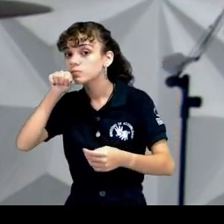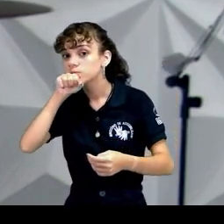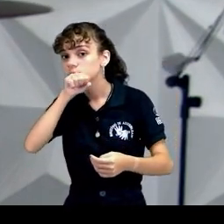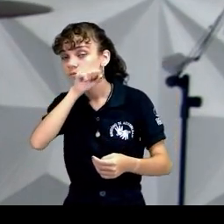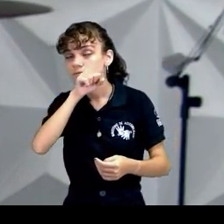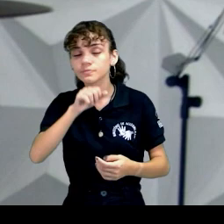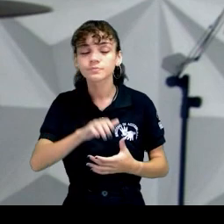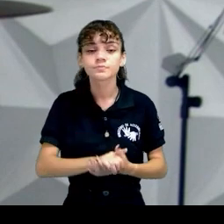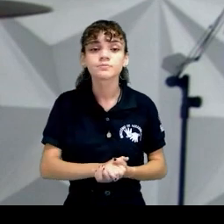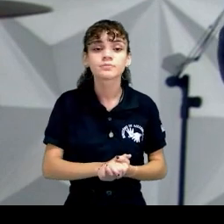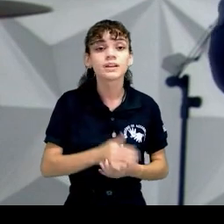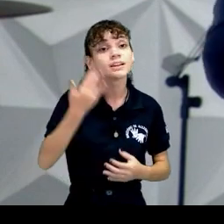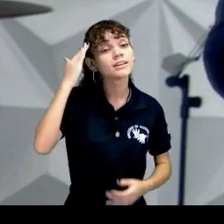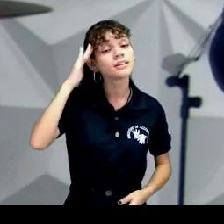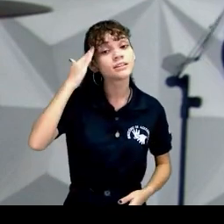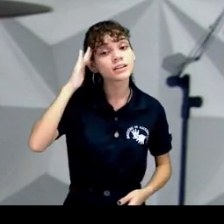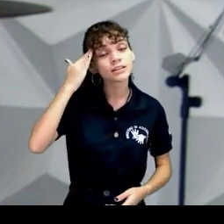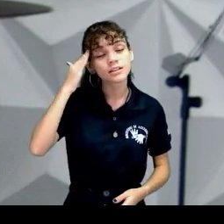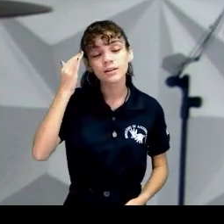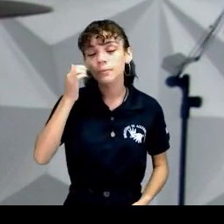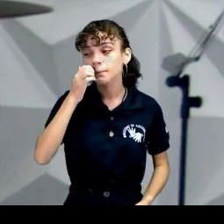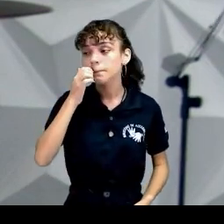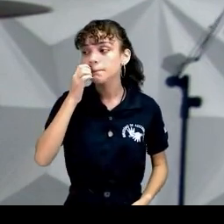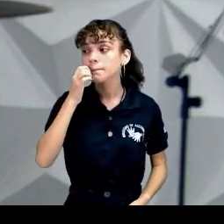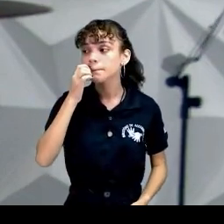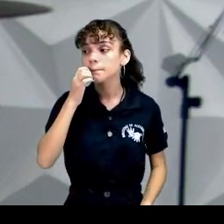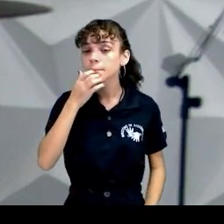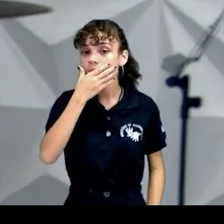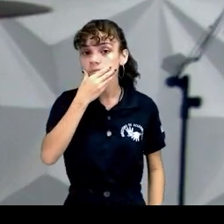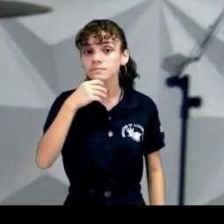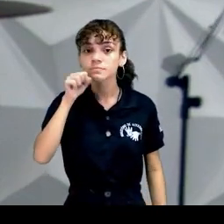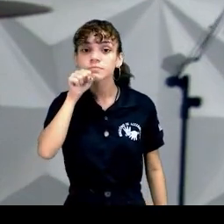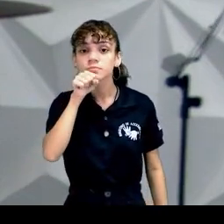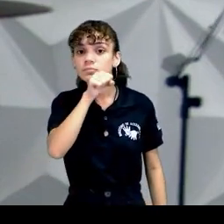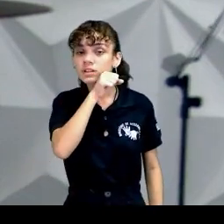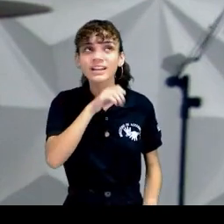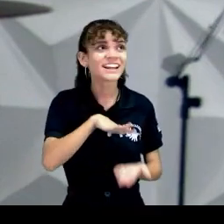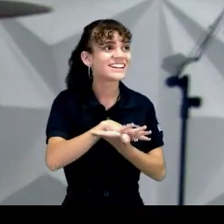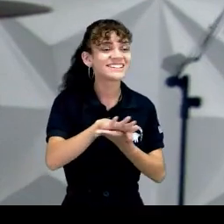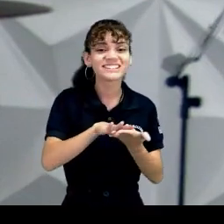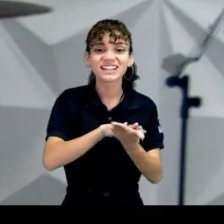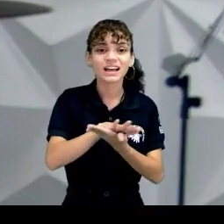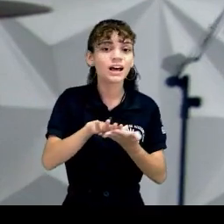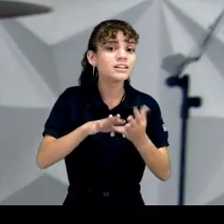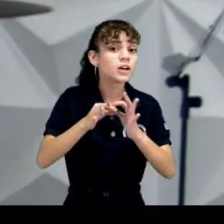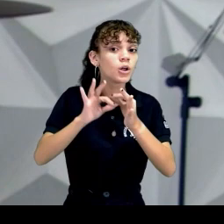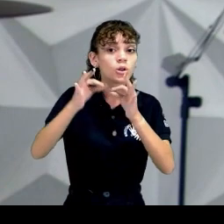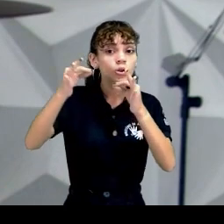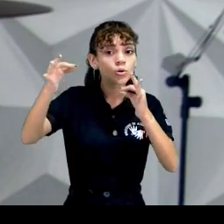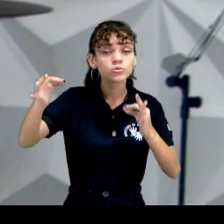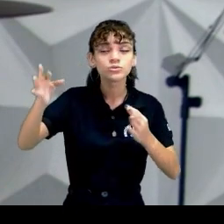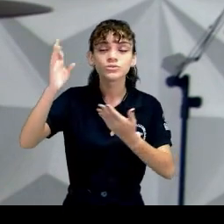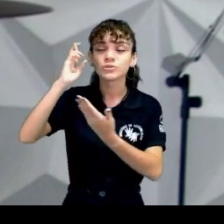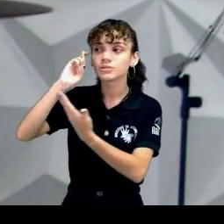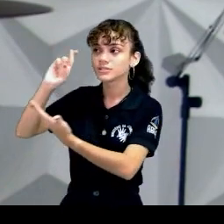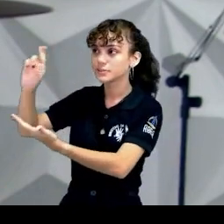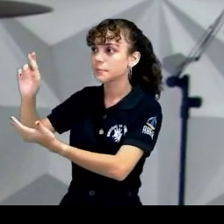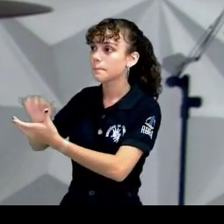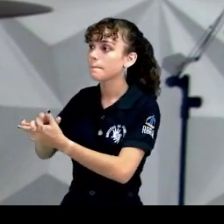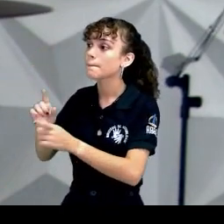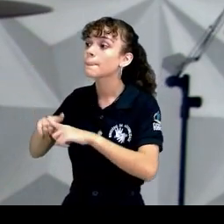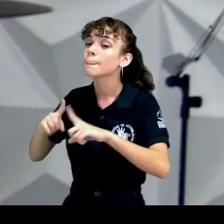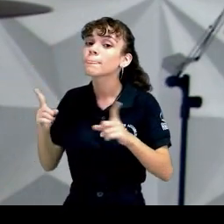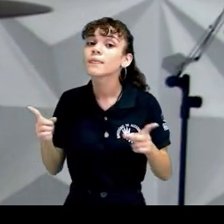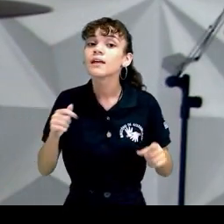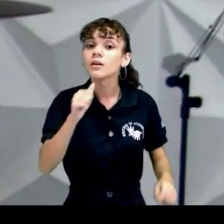havia curado. Mas aqui a gente vê um exemplo solitário de gratidão. E quando a gente vai no texto bíblico, a gente percebe justamente